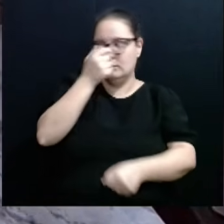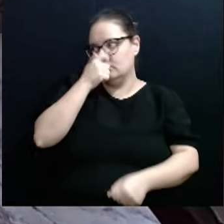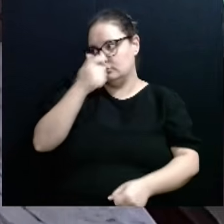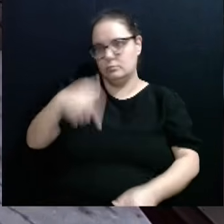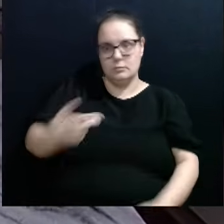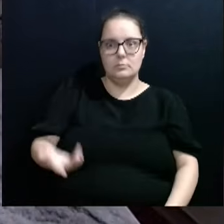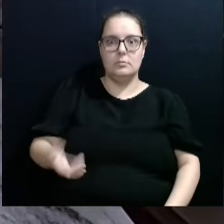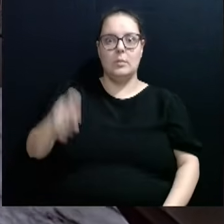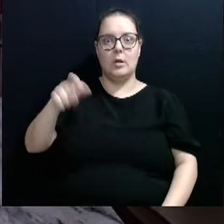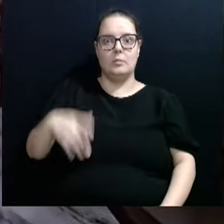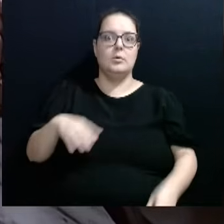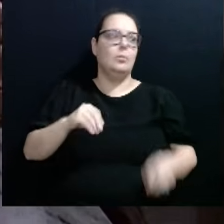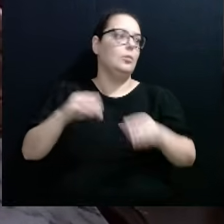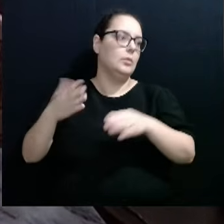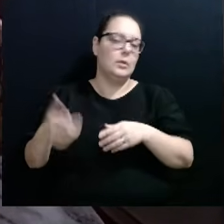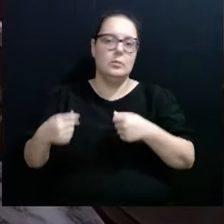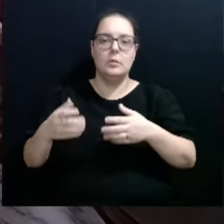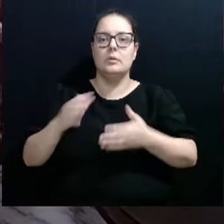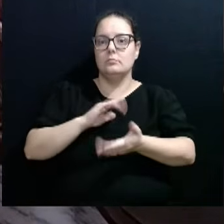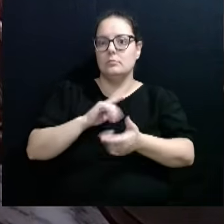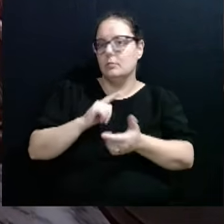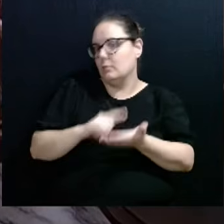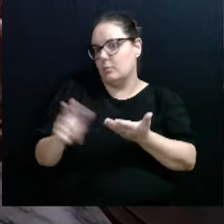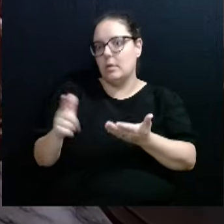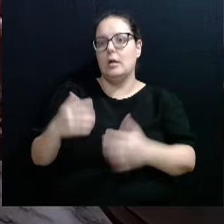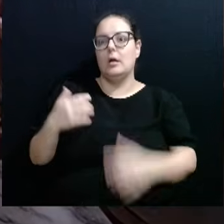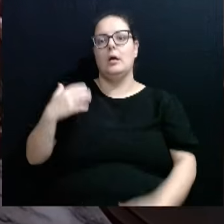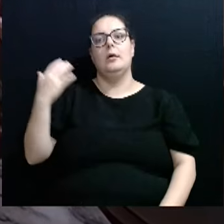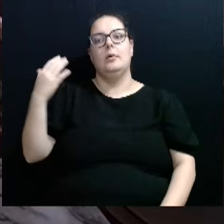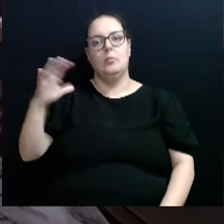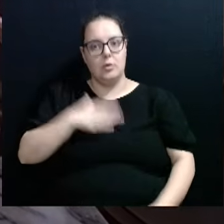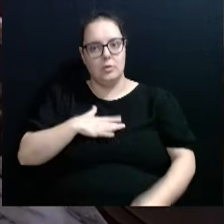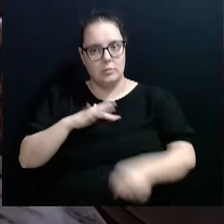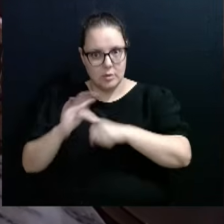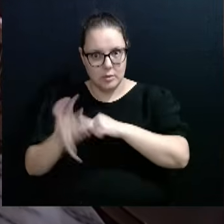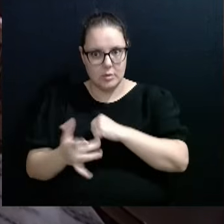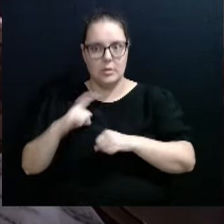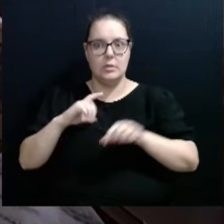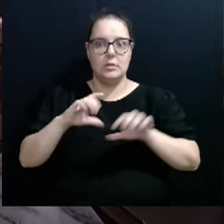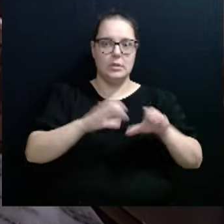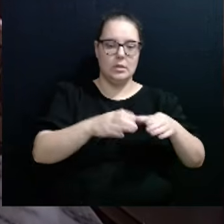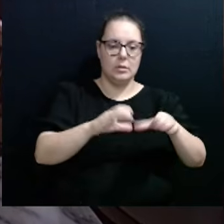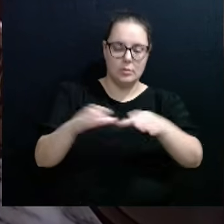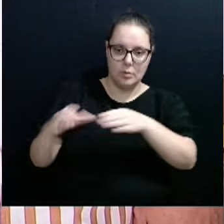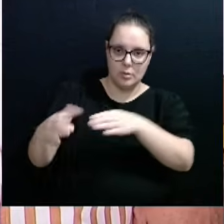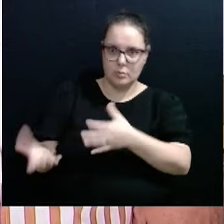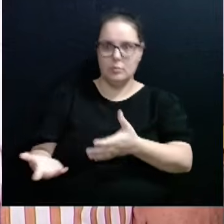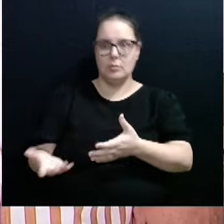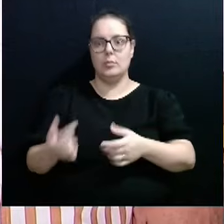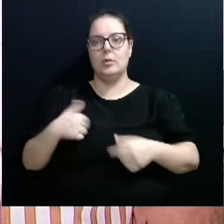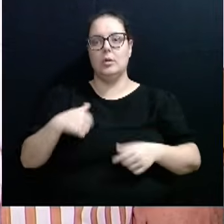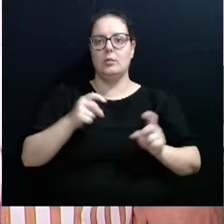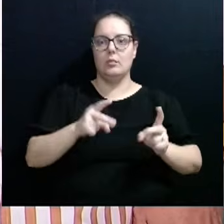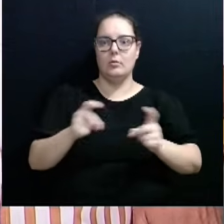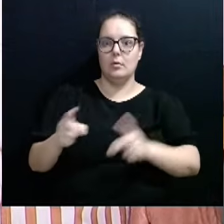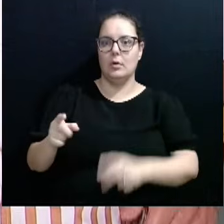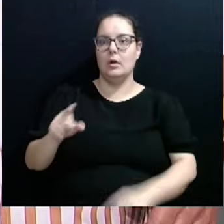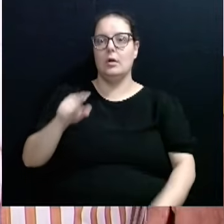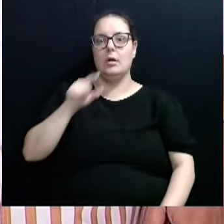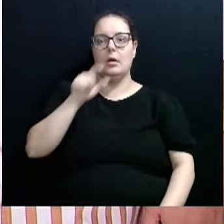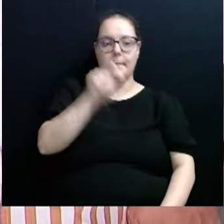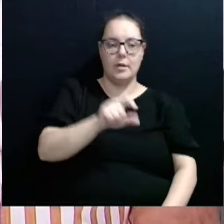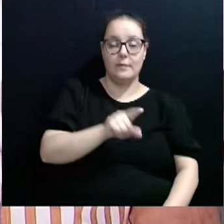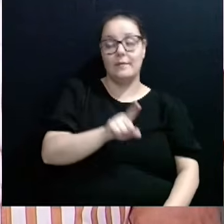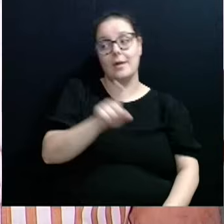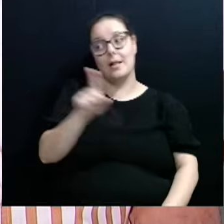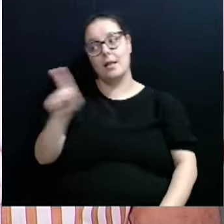mudar. Então aí eu posto nas minhas redes, eu tenho grupos, né? E aí eu vendo, a pessoa vai até lá, retira, negocia